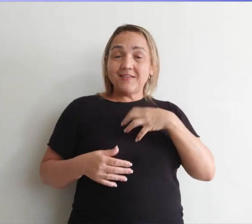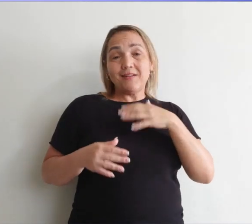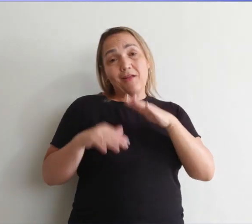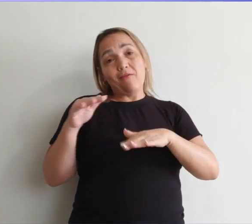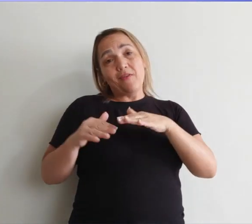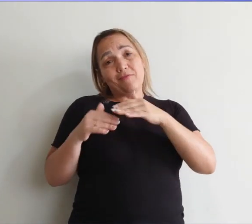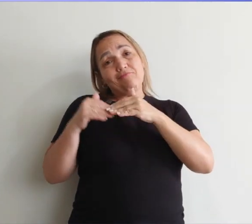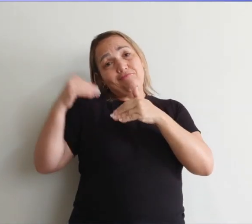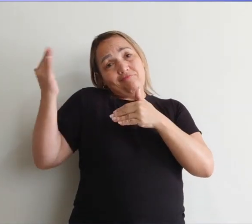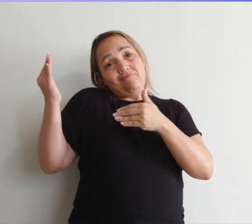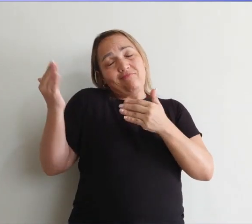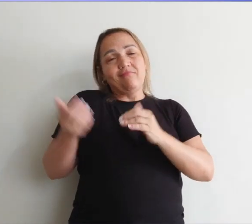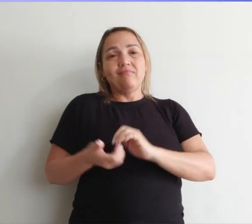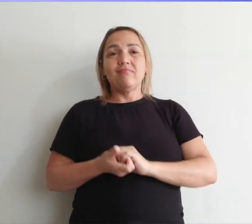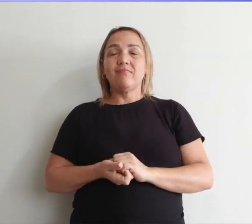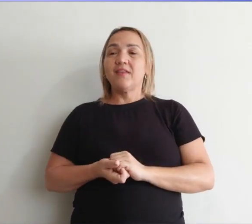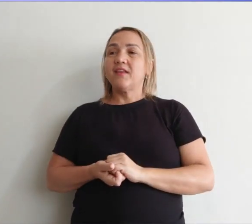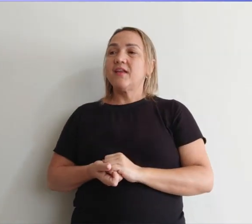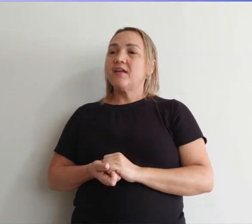destaque seja esse.